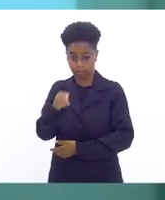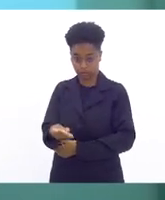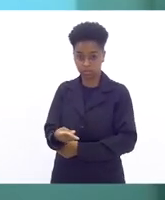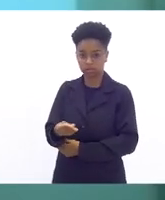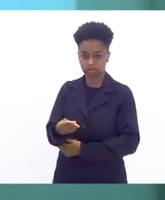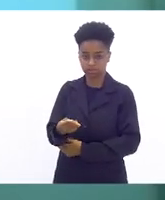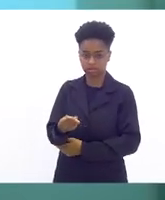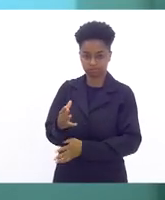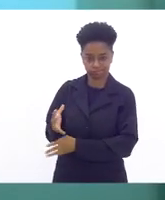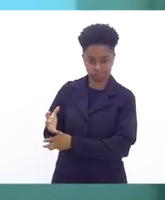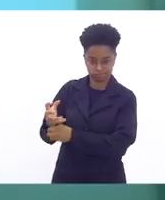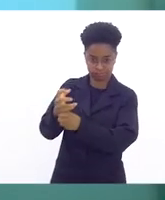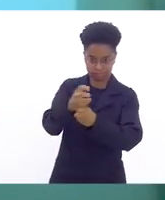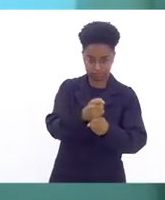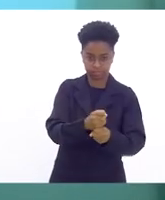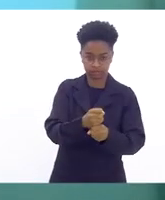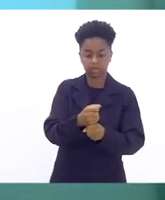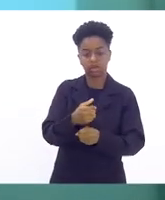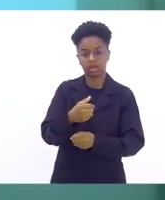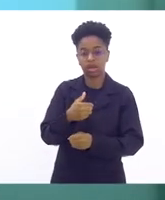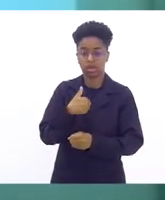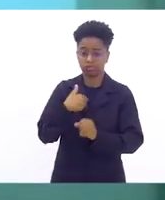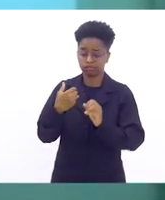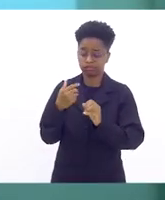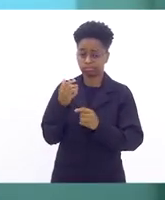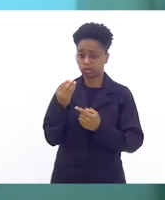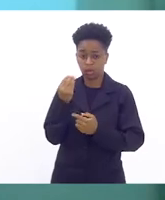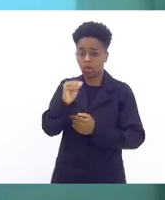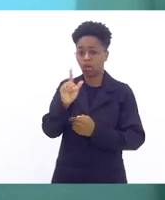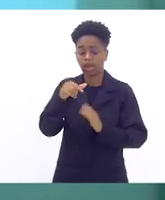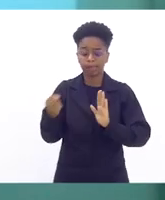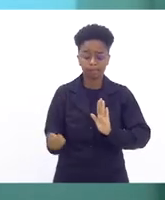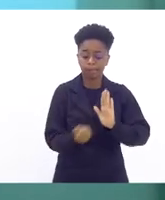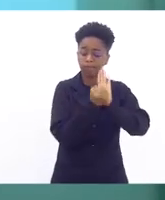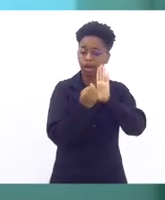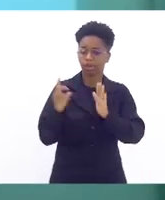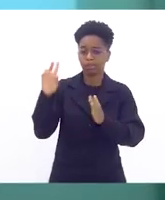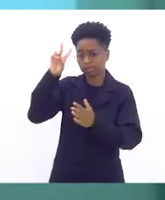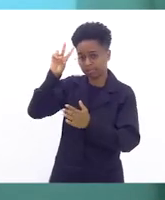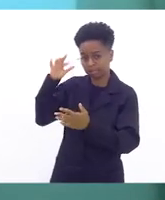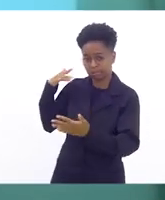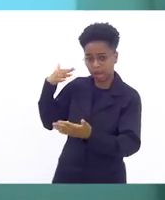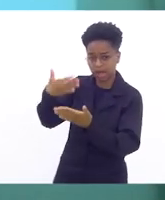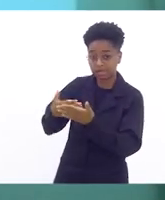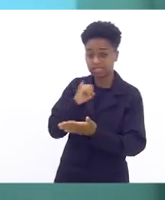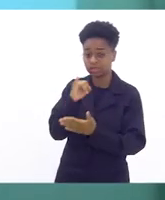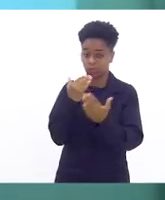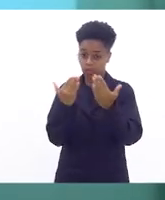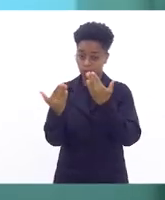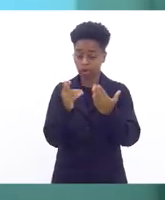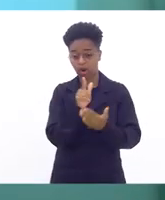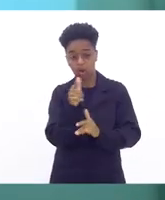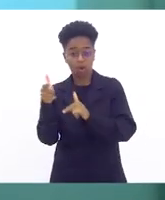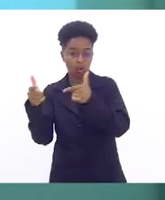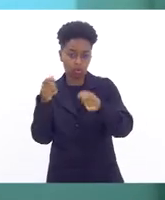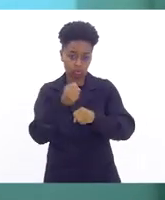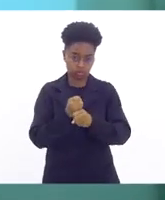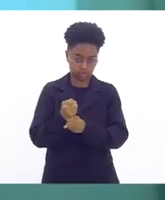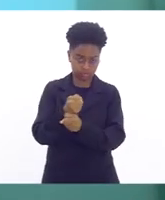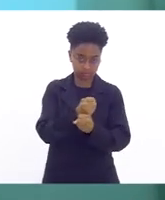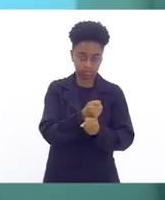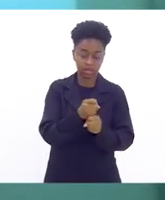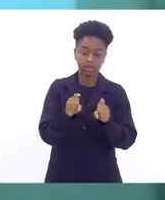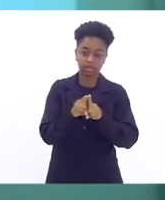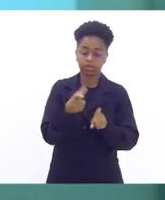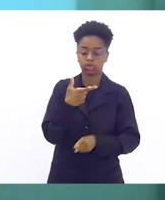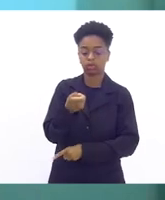patamar que eu histórico do fundo em relação aos outros anos em 2023 nossa